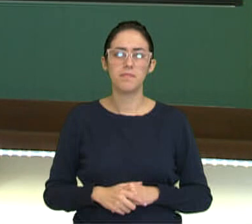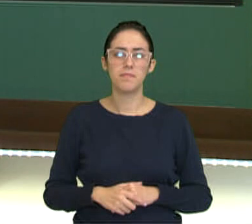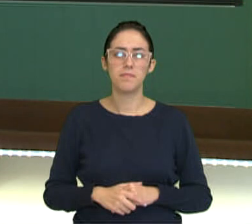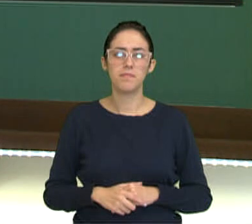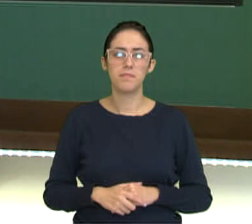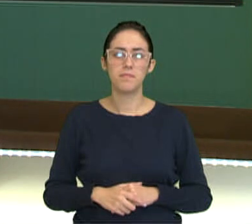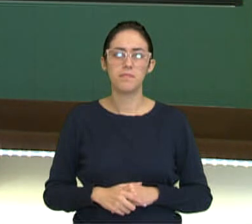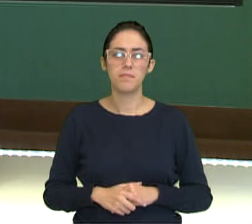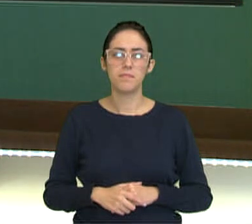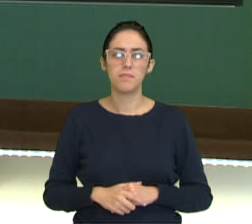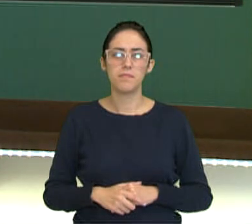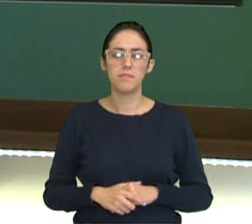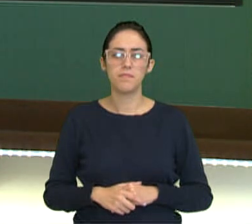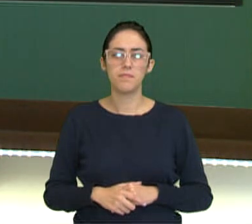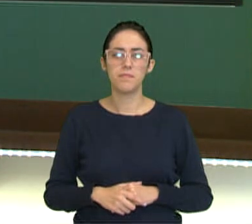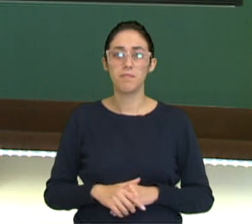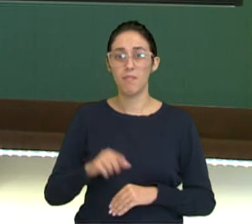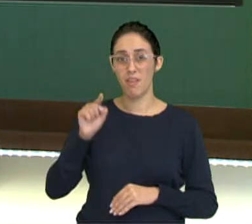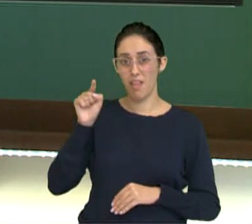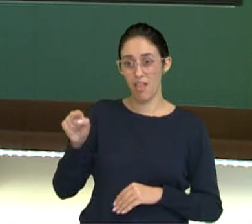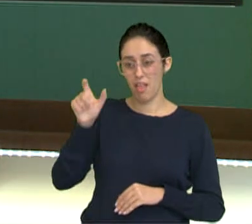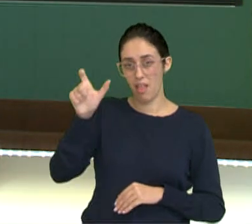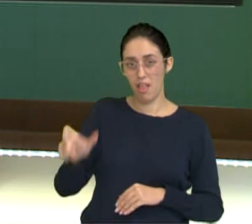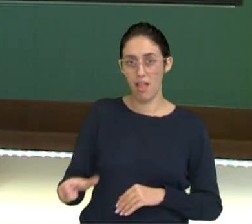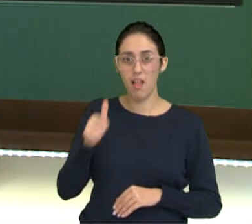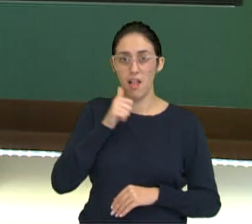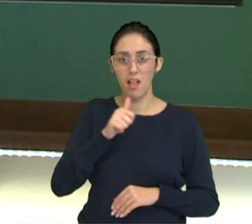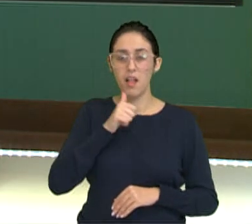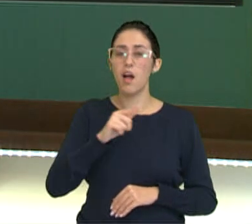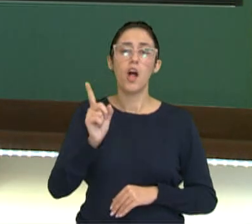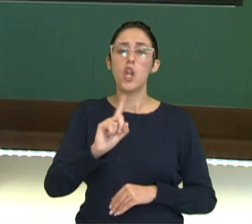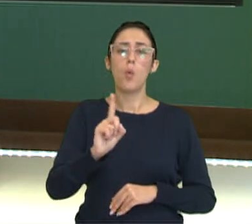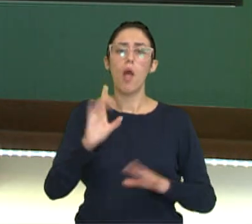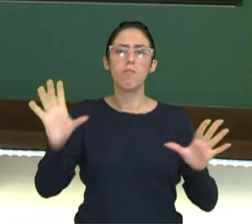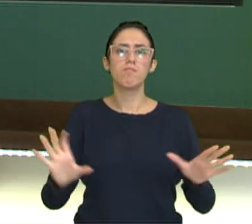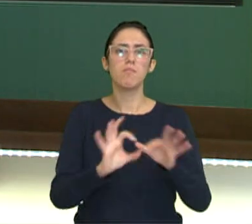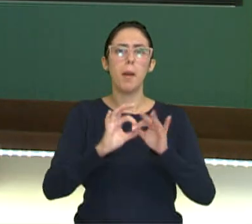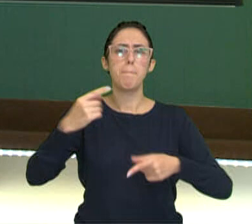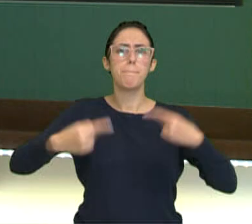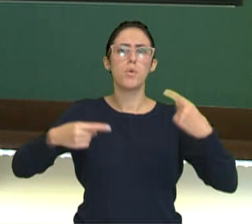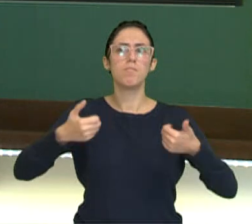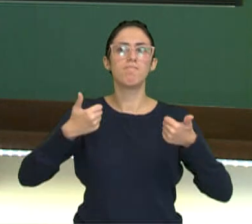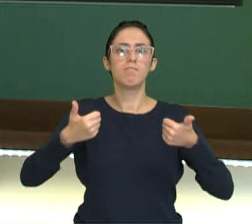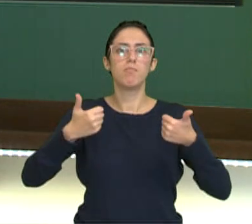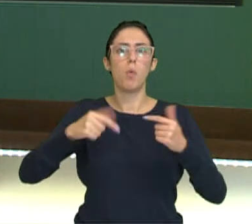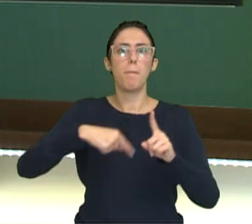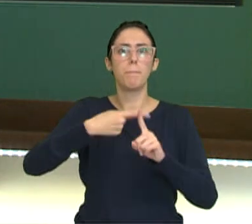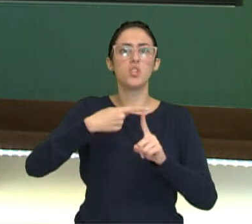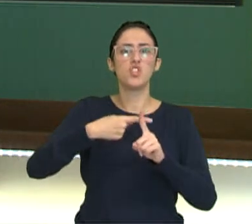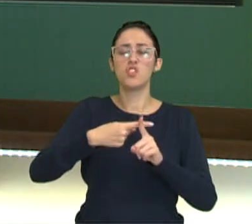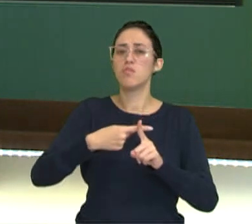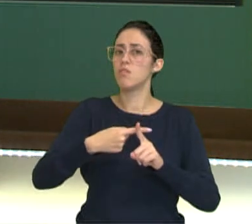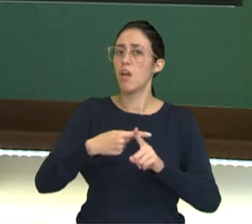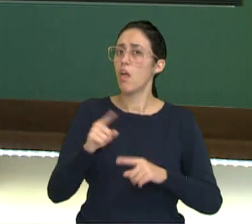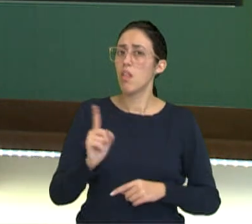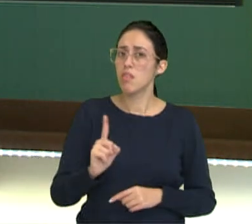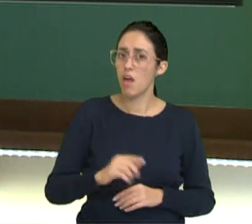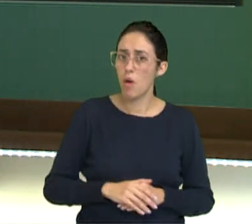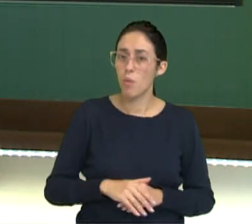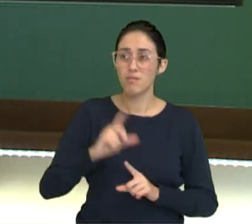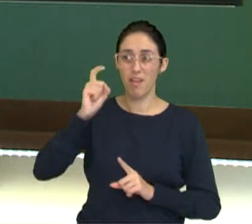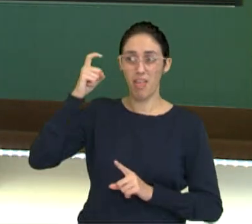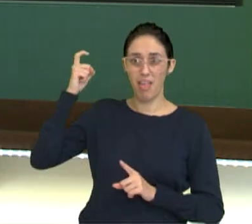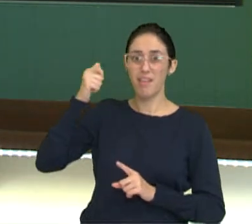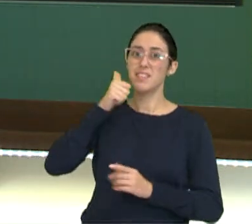alliance. Ela não representava uma aliança política boa para o Henry VIII, diferente das